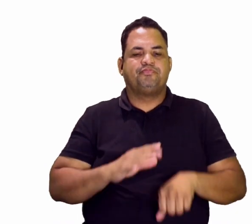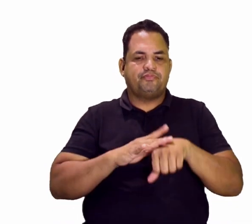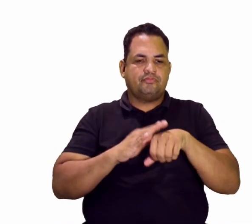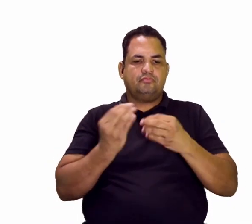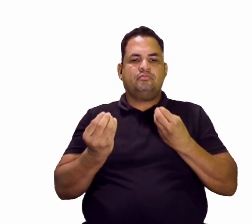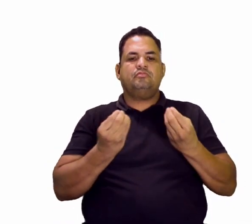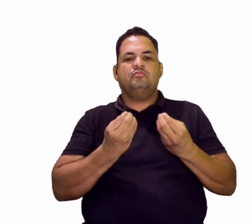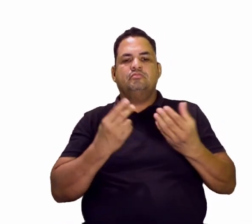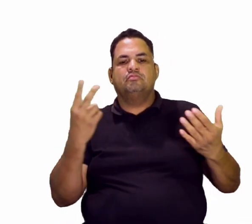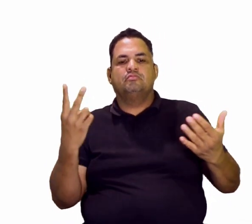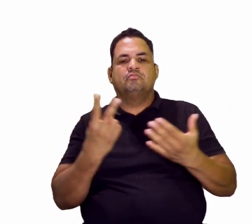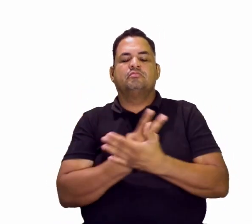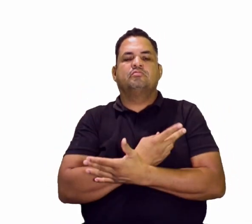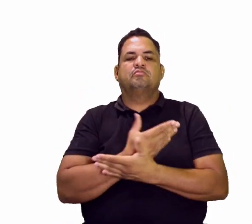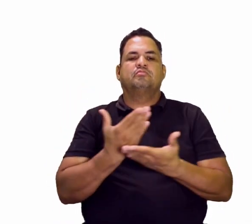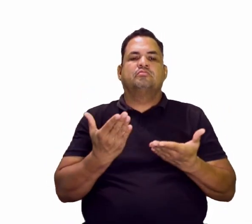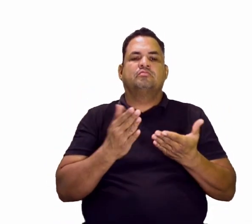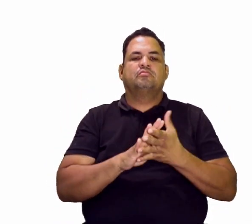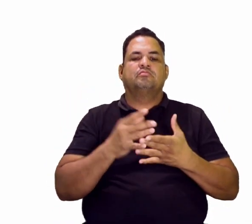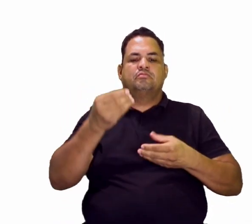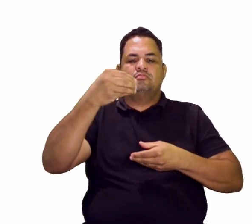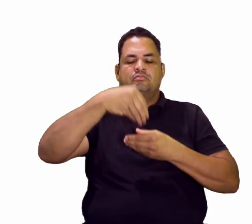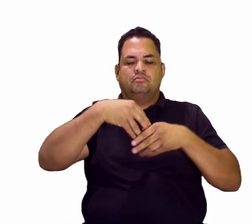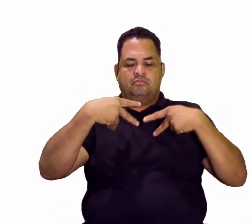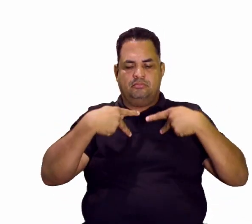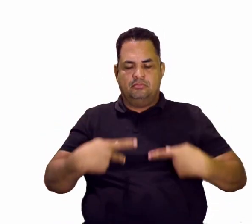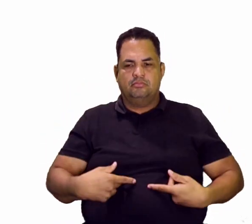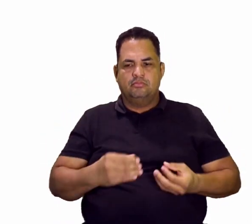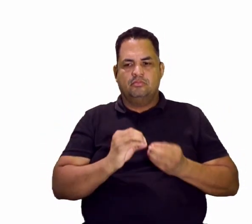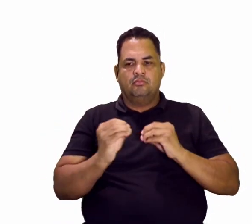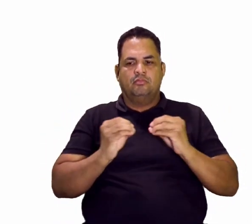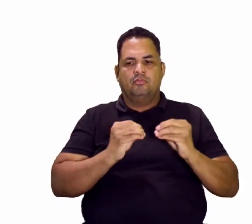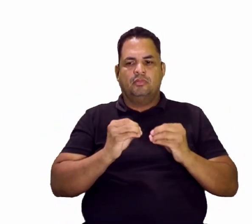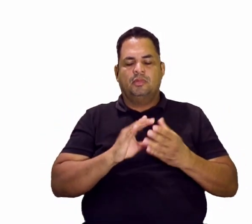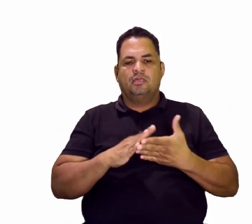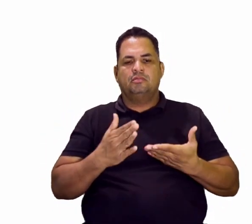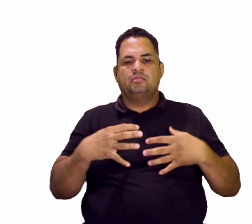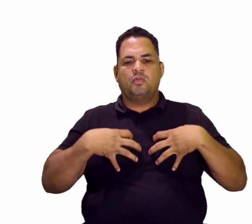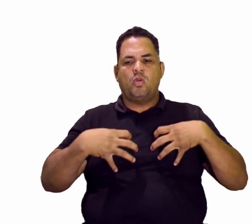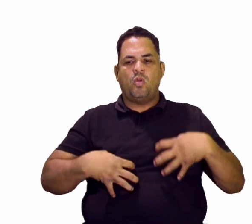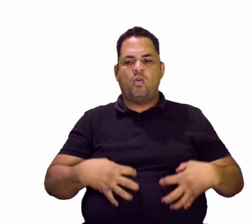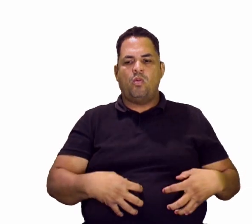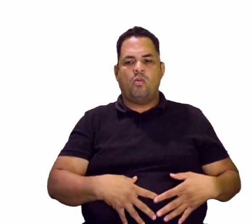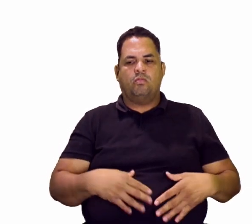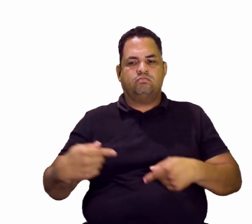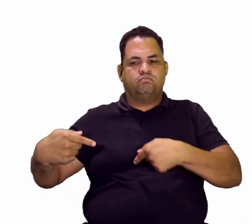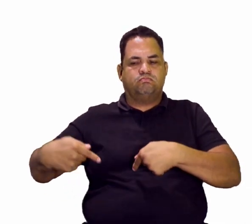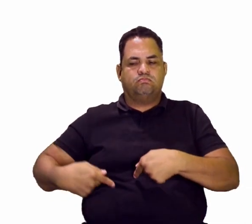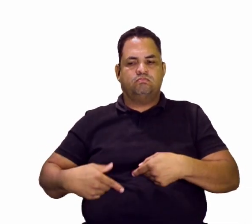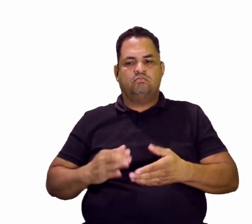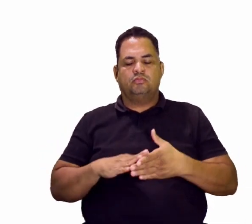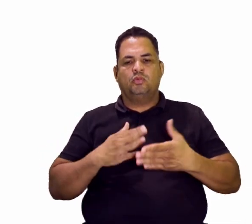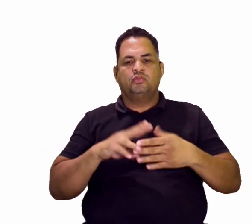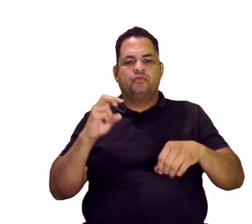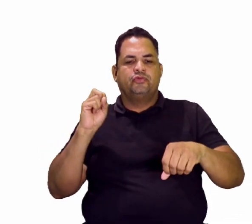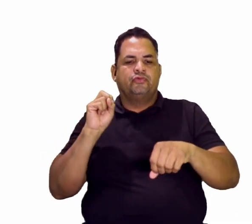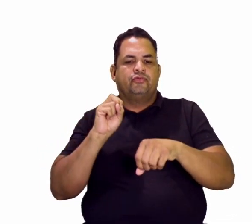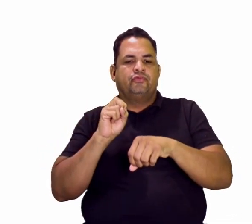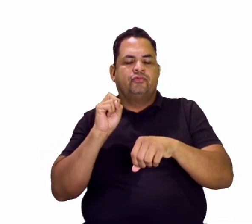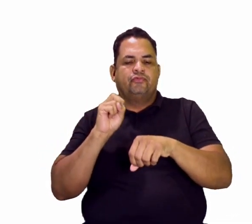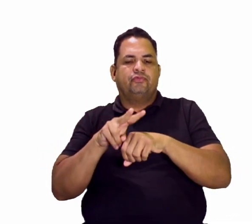transmissão, como é que esse vírus agia no organismo, que órgão estava parasitando. Então, quando o vírus surge